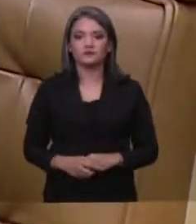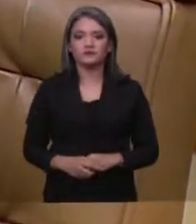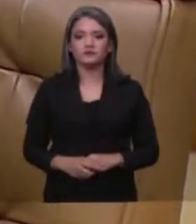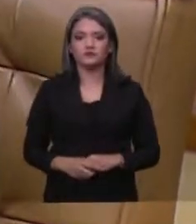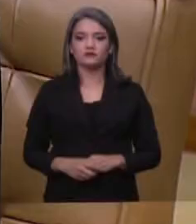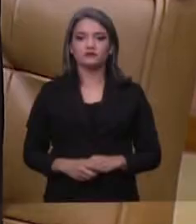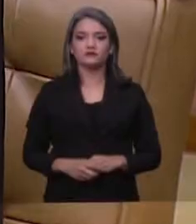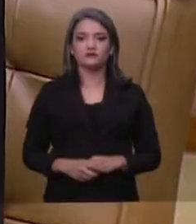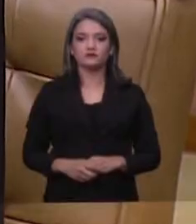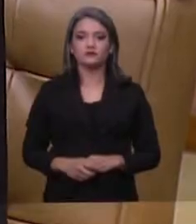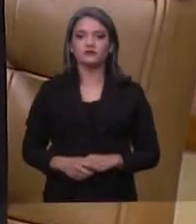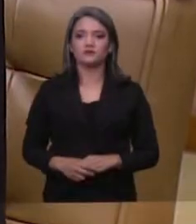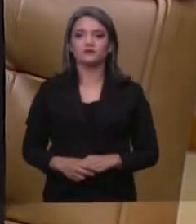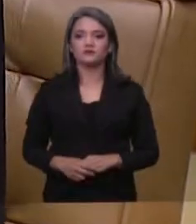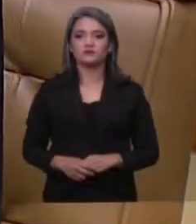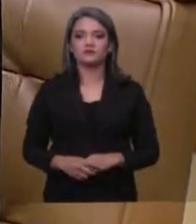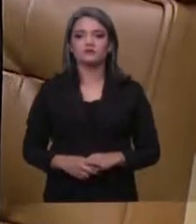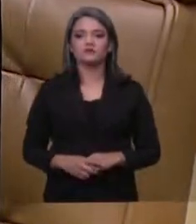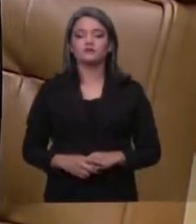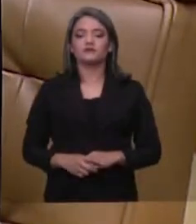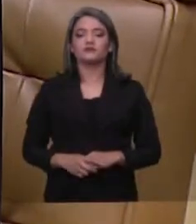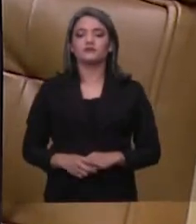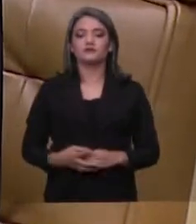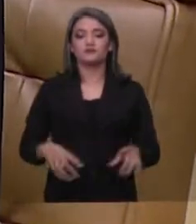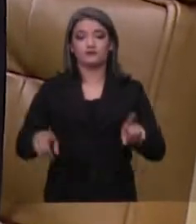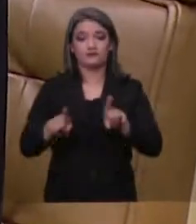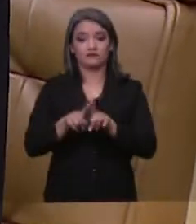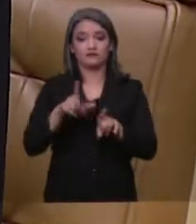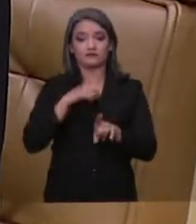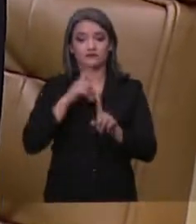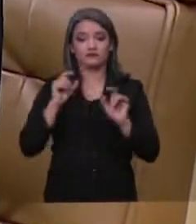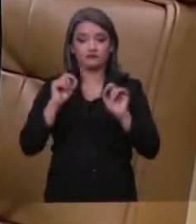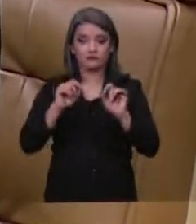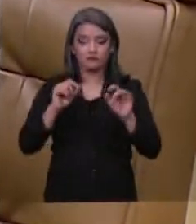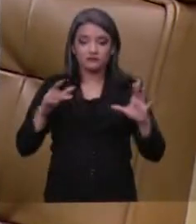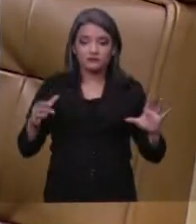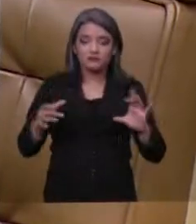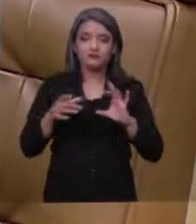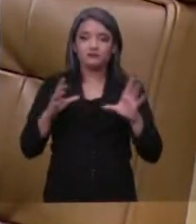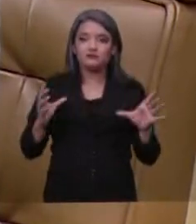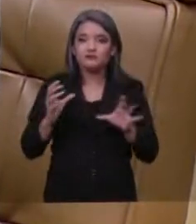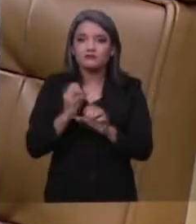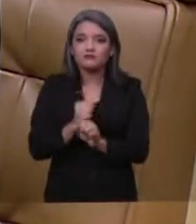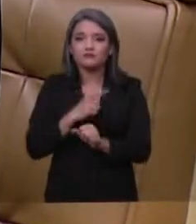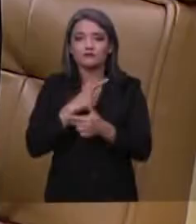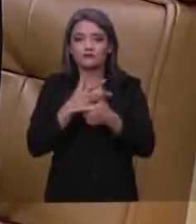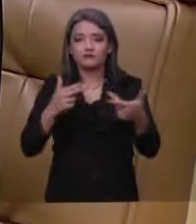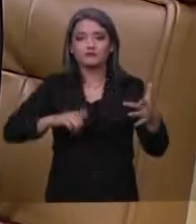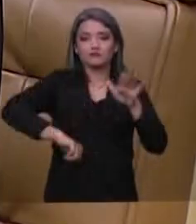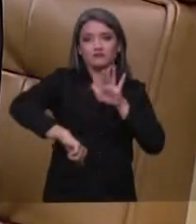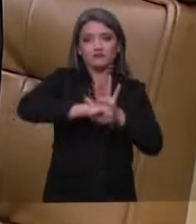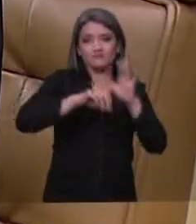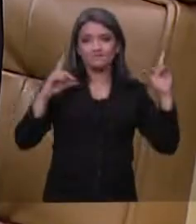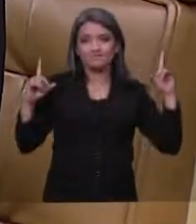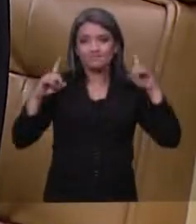Vislumbra aplicável ao caso concurso material entre os delitos. A despeito da complexidade das nuances que as contingências fáticas na